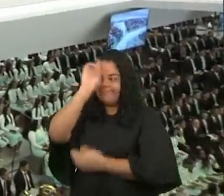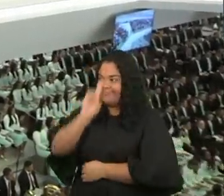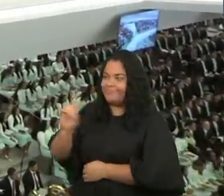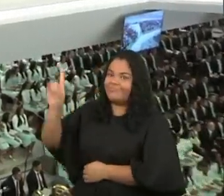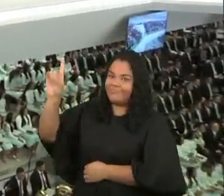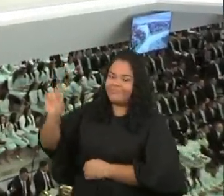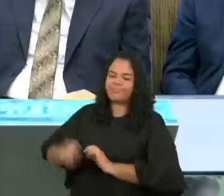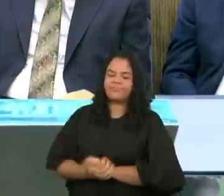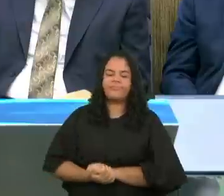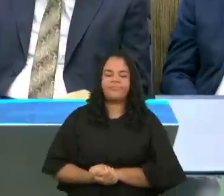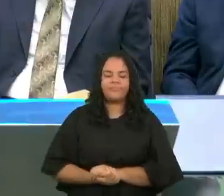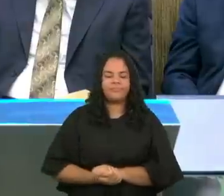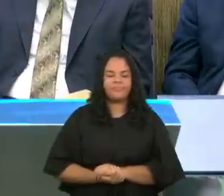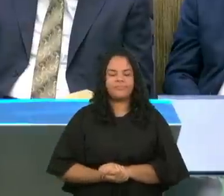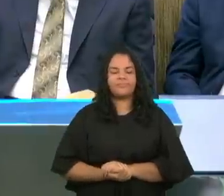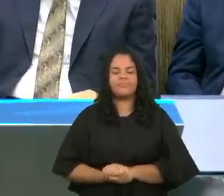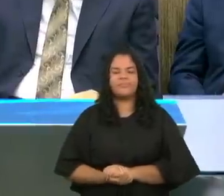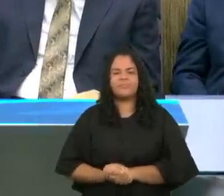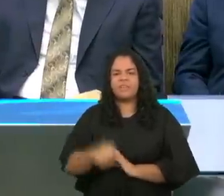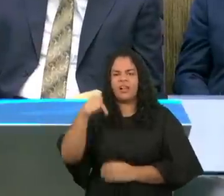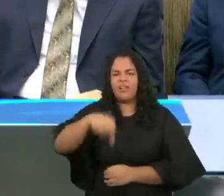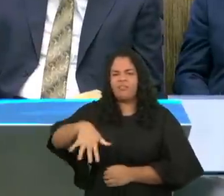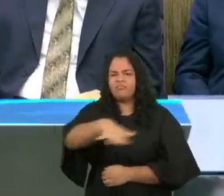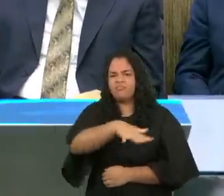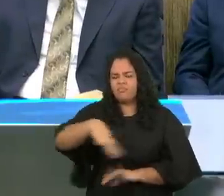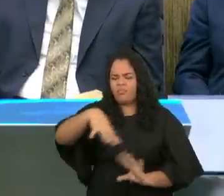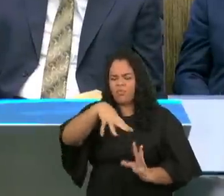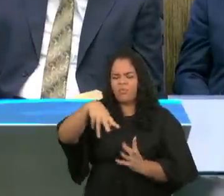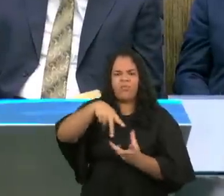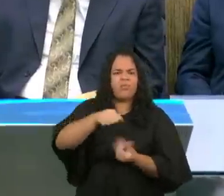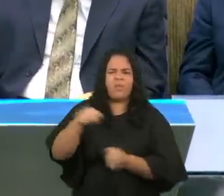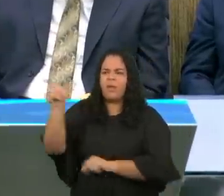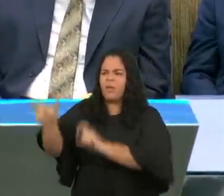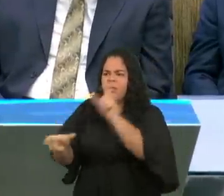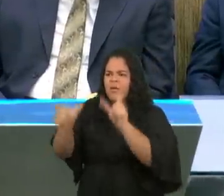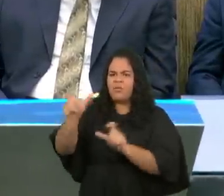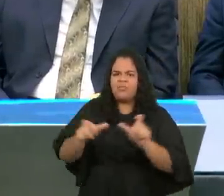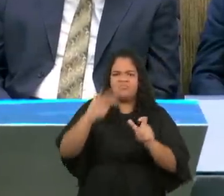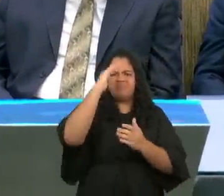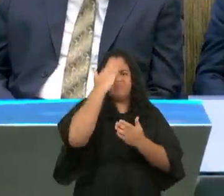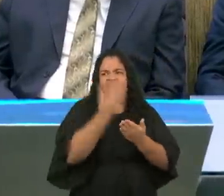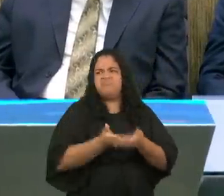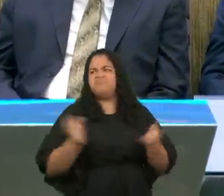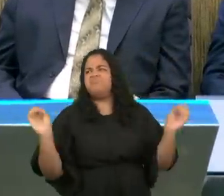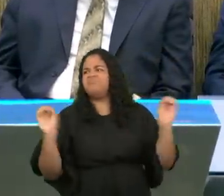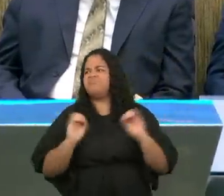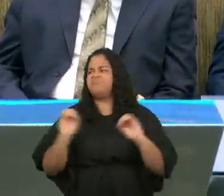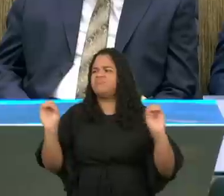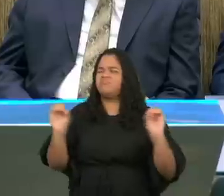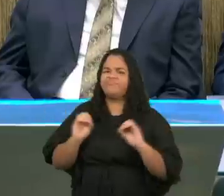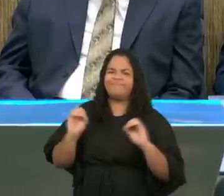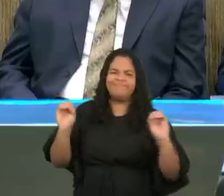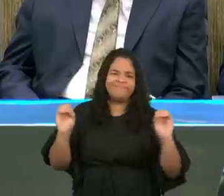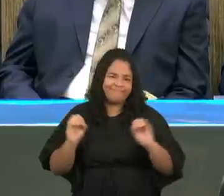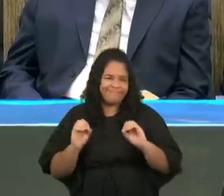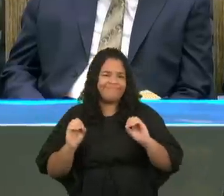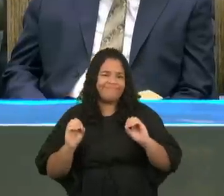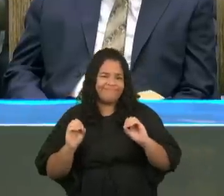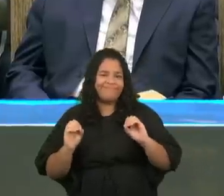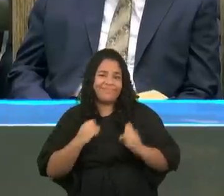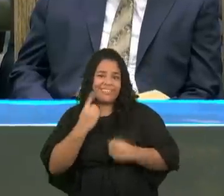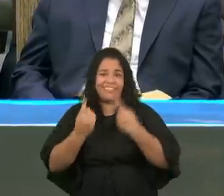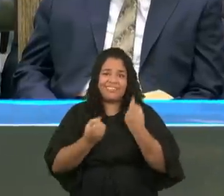Vivemos em um mundo de descrença. Hoje, naturalmente, temos dificuldade em crer